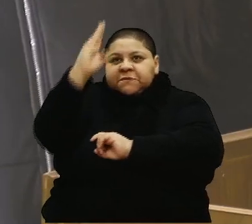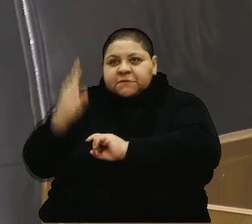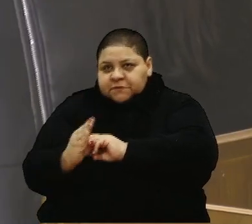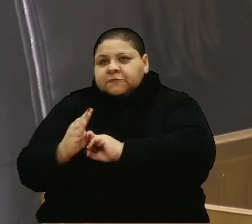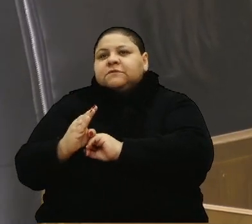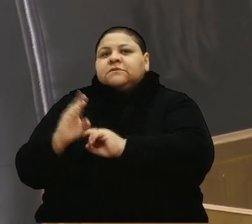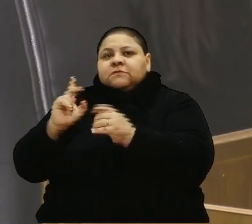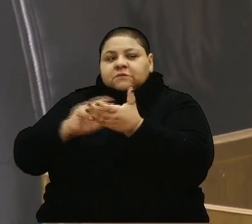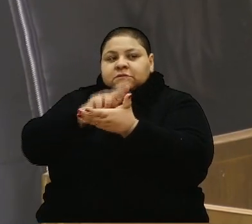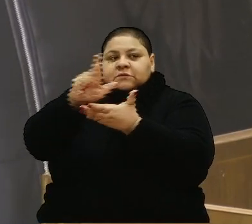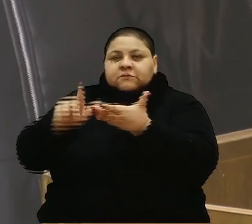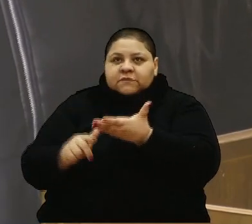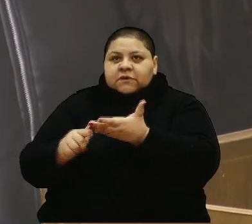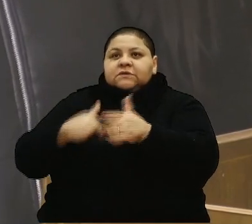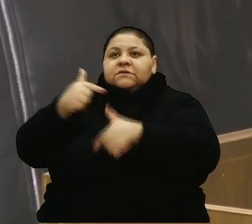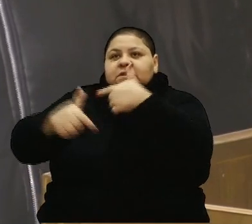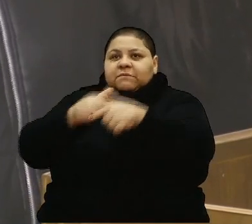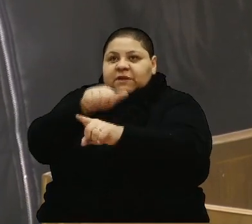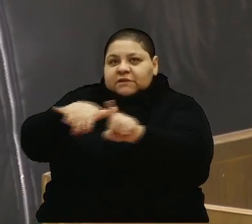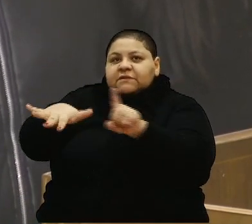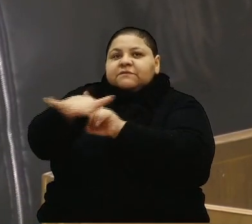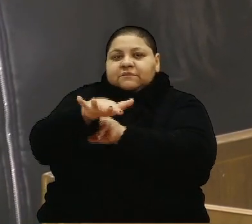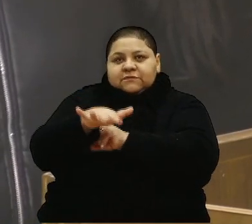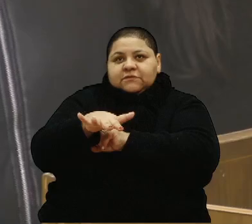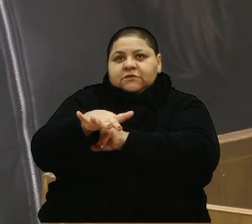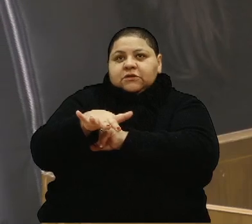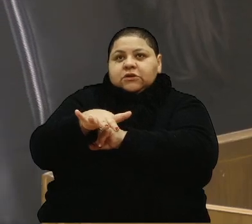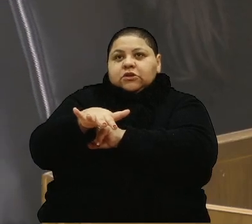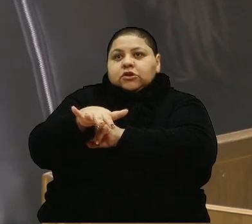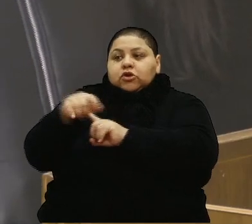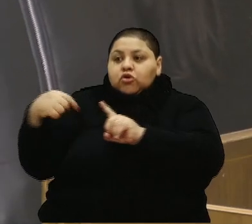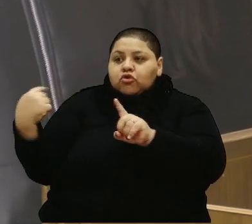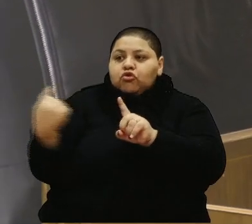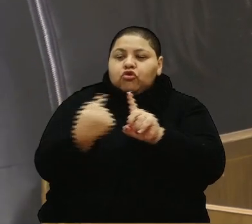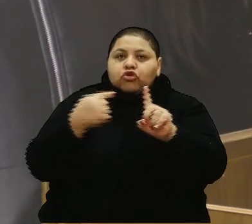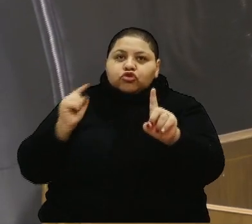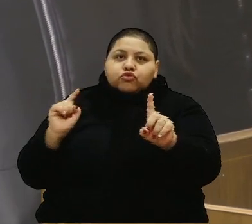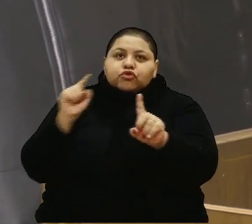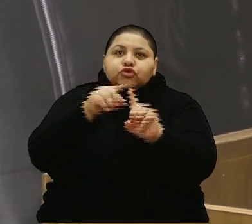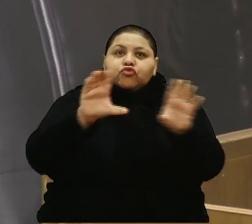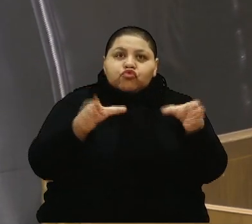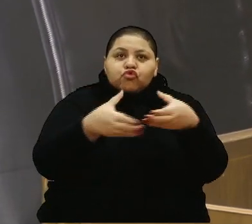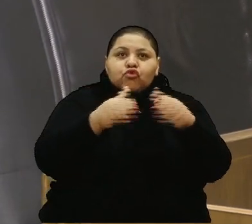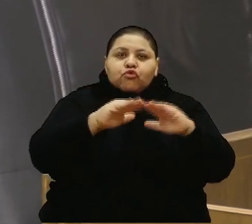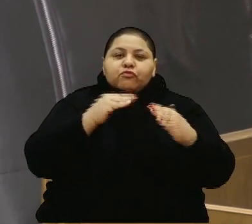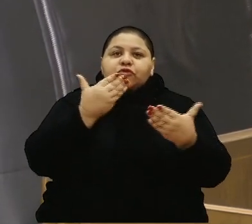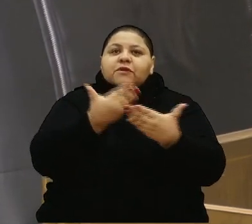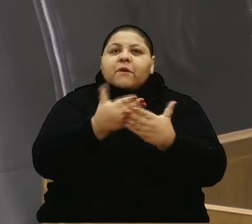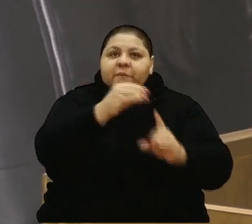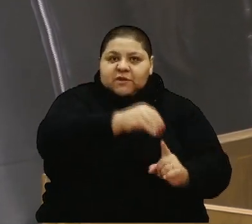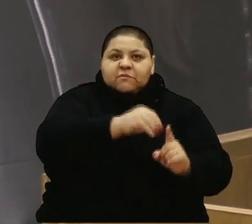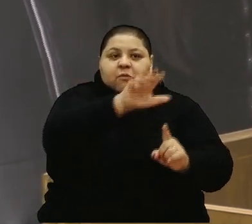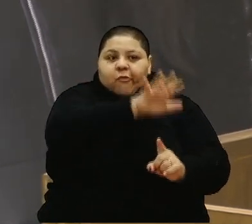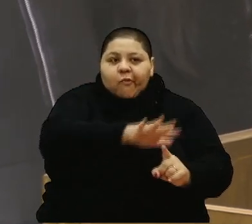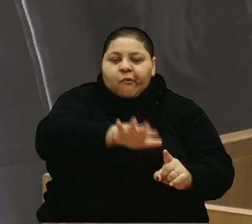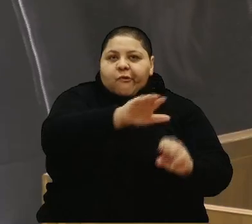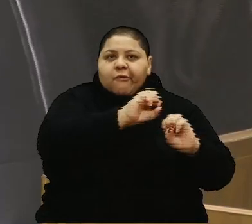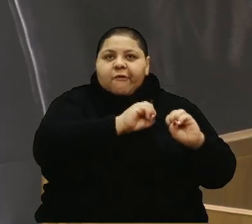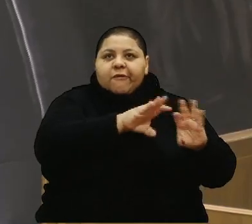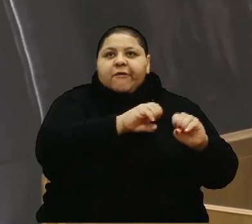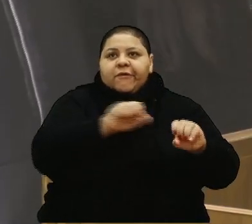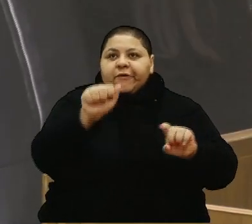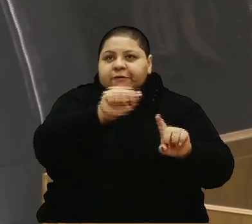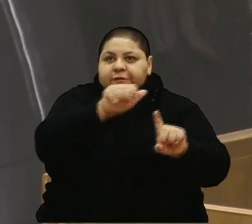Então, várias obras sociais. E a nossa missão de Rede Murialdo, principalmente, é na educação e na assistência